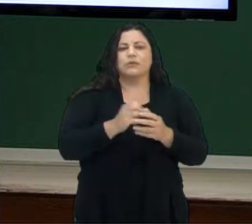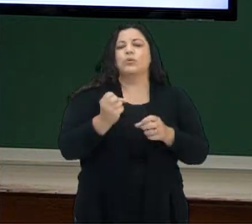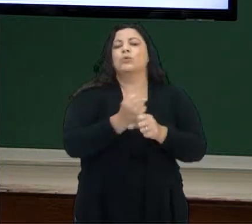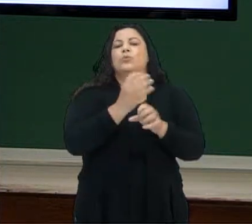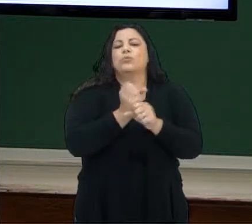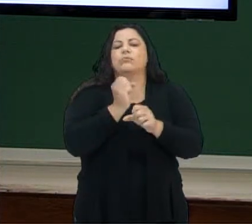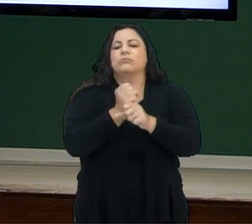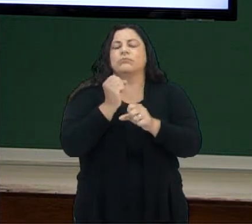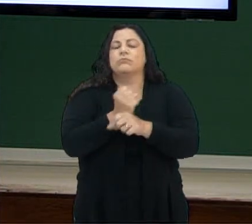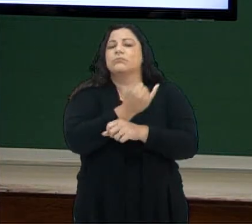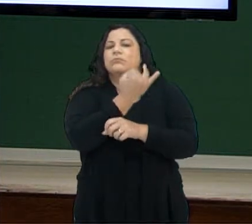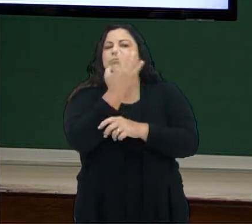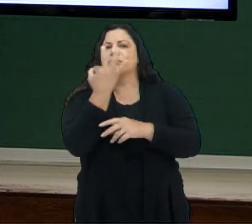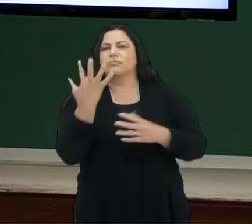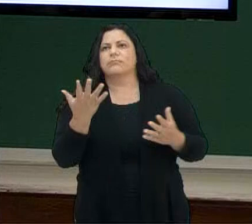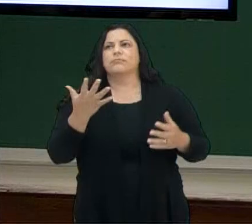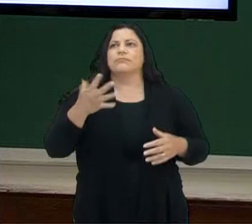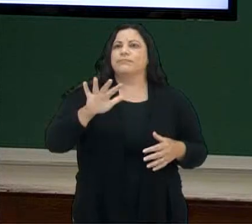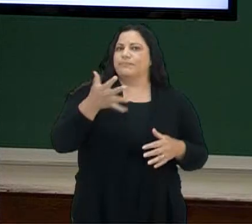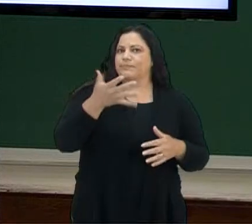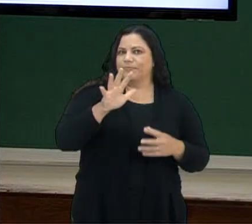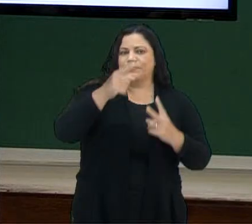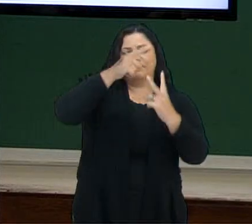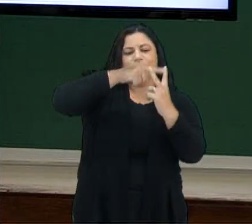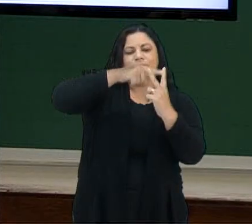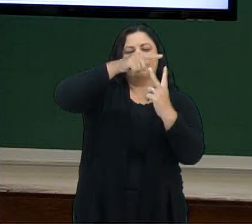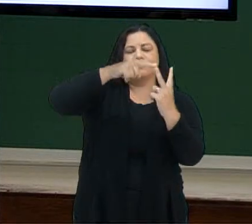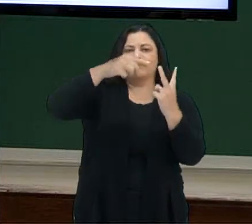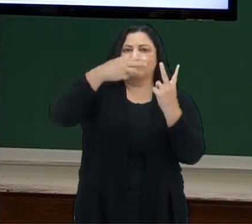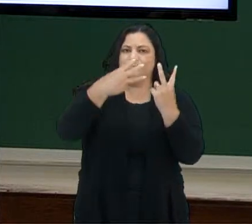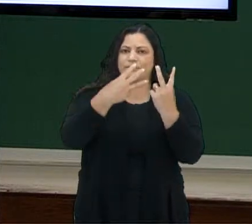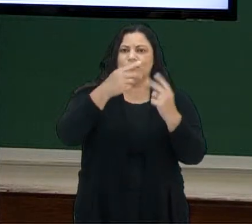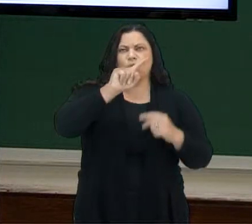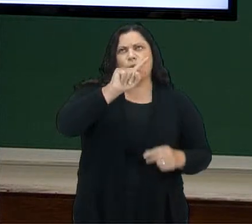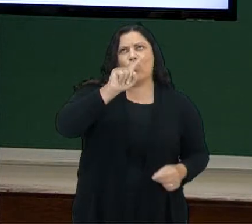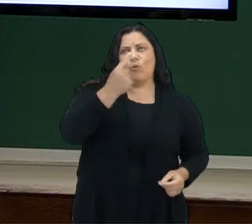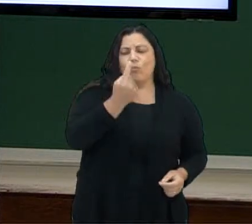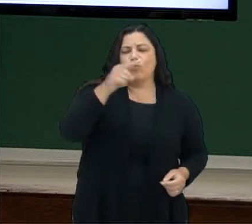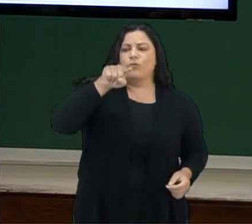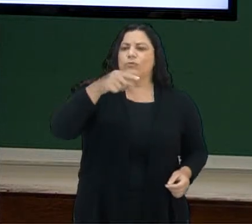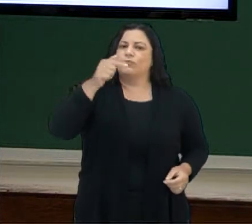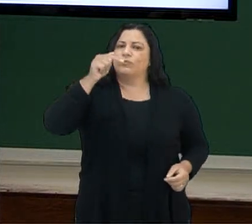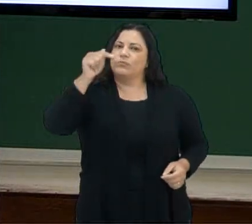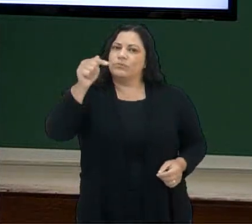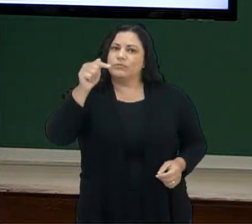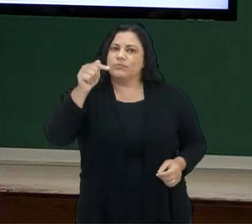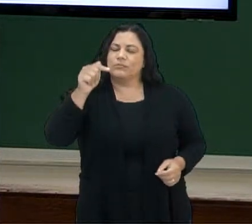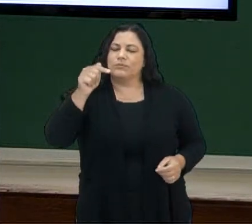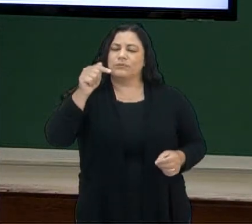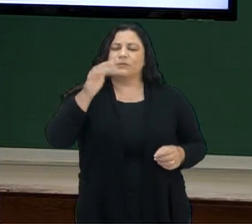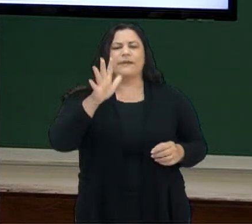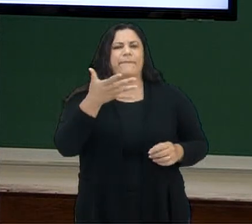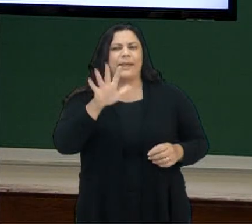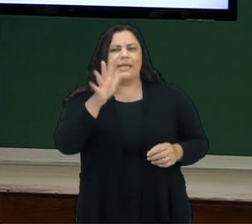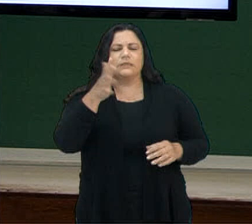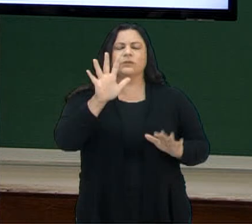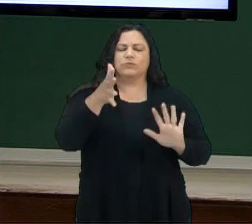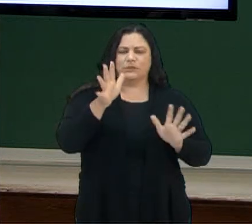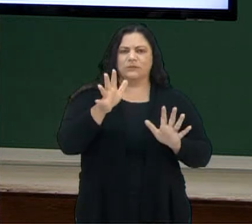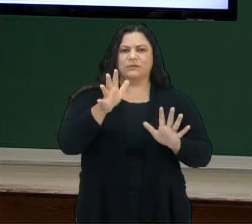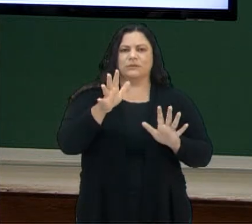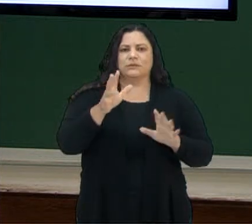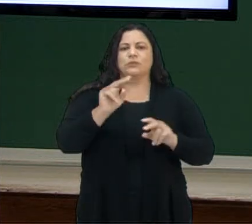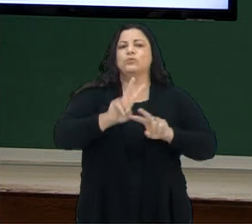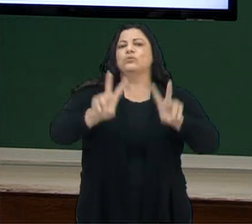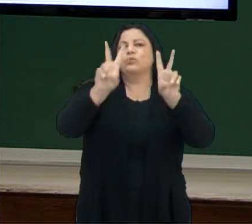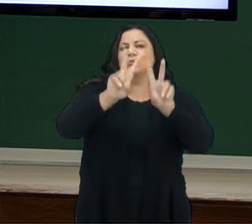pode utilizar um valor aproximado para a raiz de 3, tá? 1,7, 1,73, que vai dar um valor mais preciso para você,